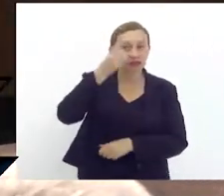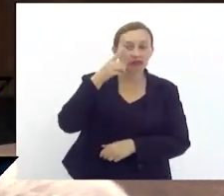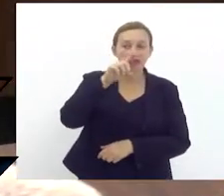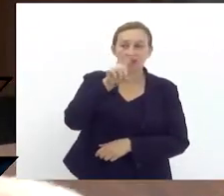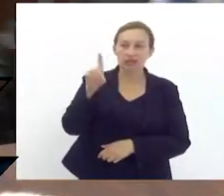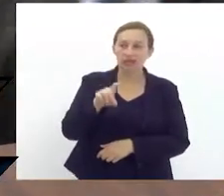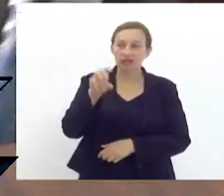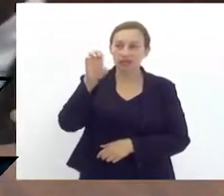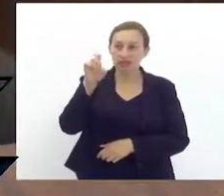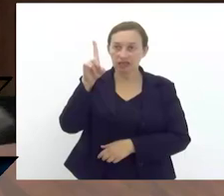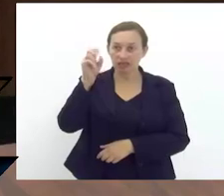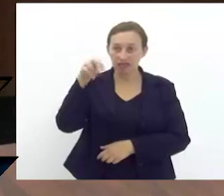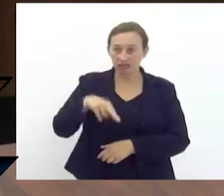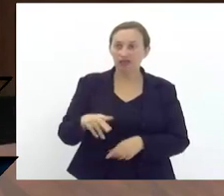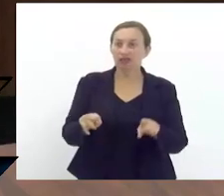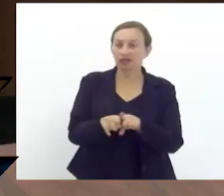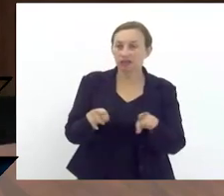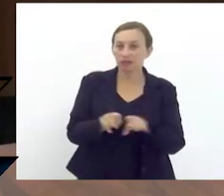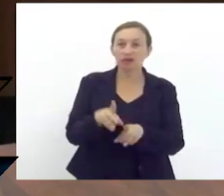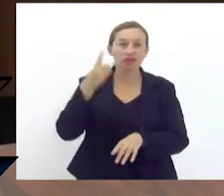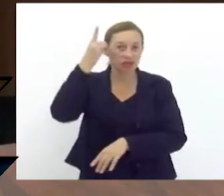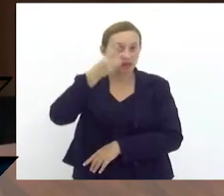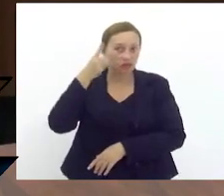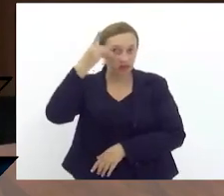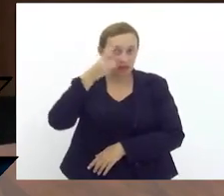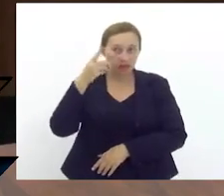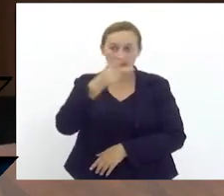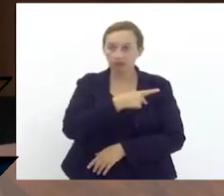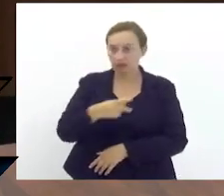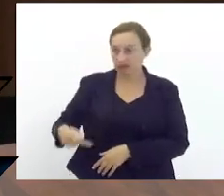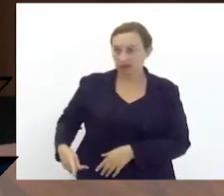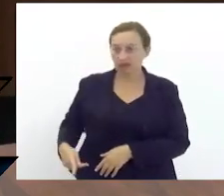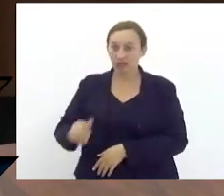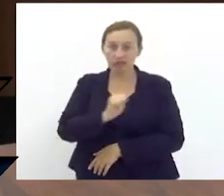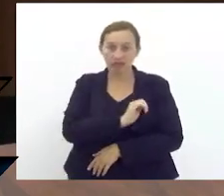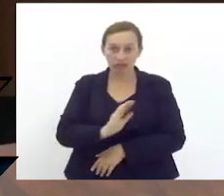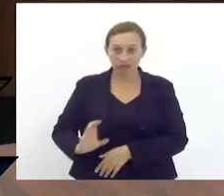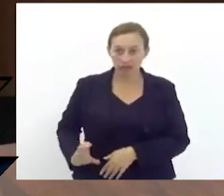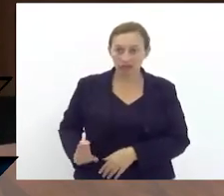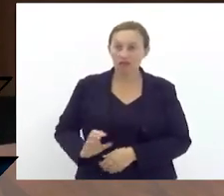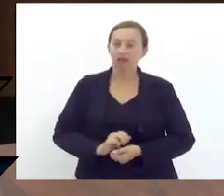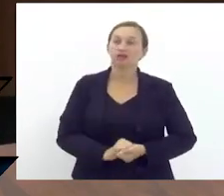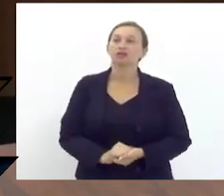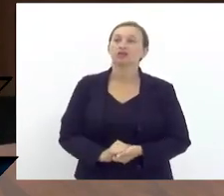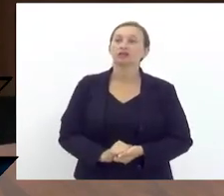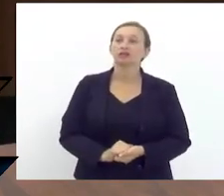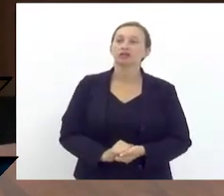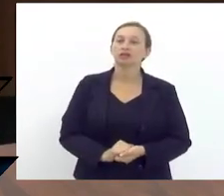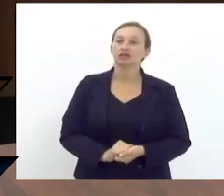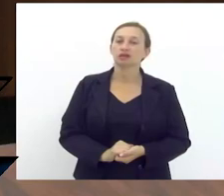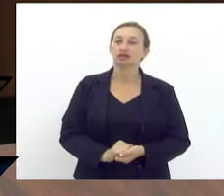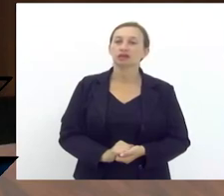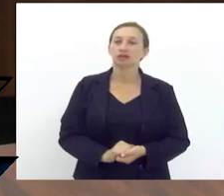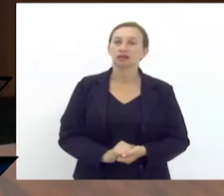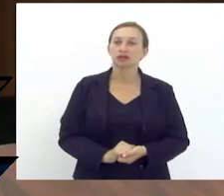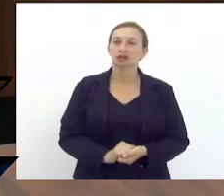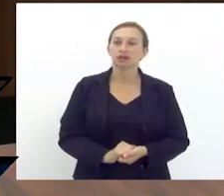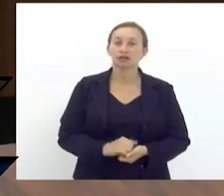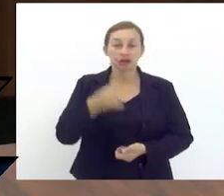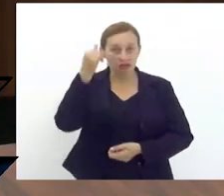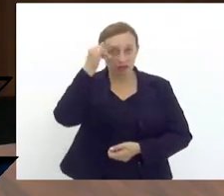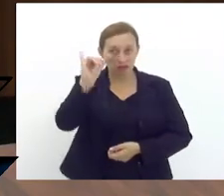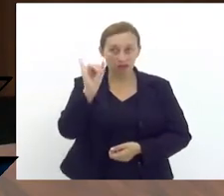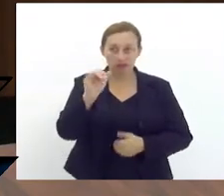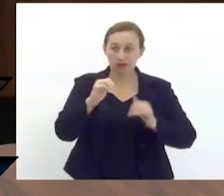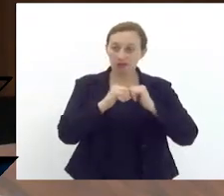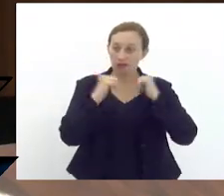o então Deputado Presidente André Ceciliano é sobre a prevenção da Violência nos estádios e ela